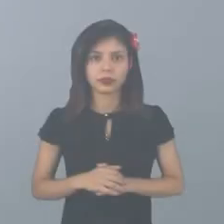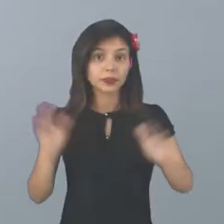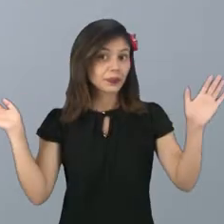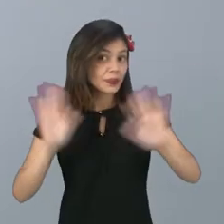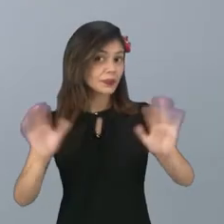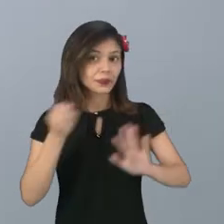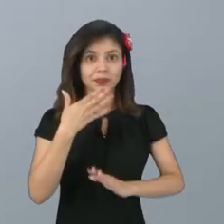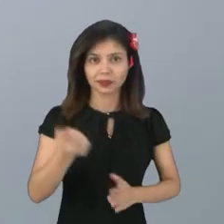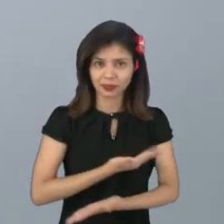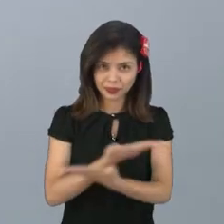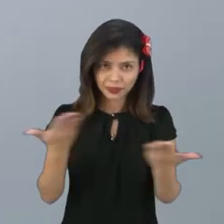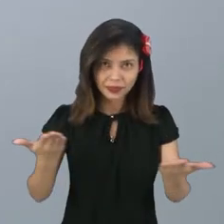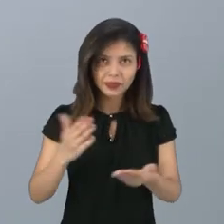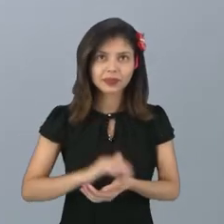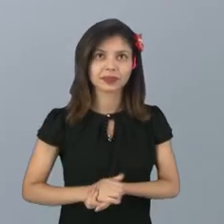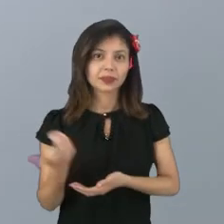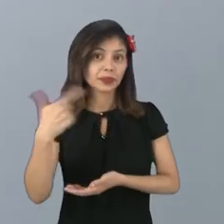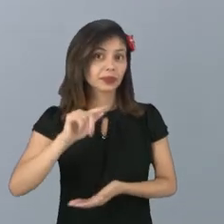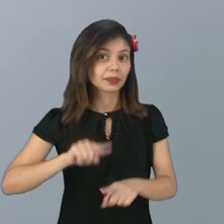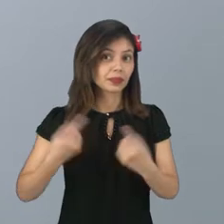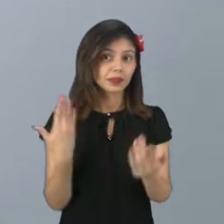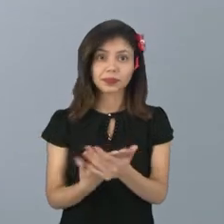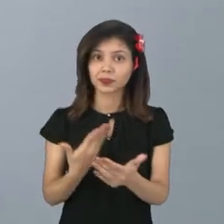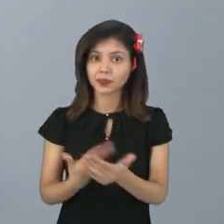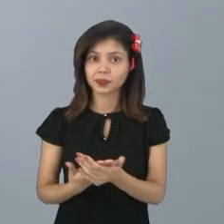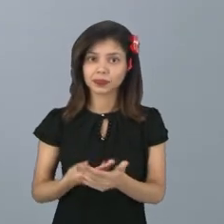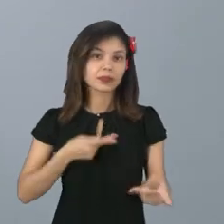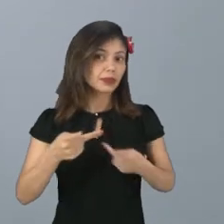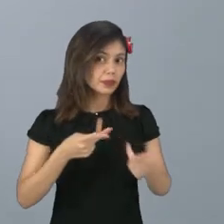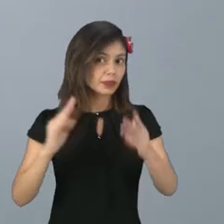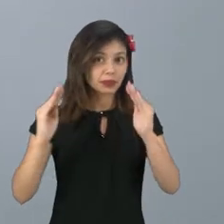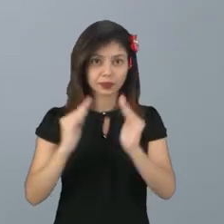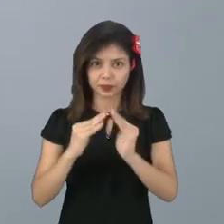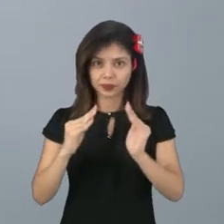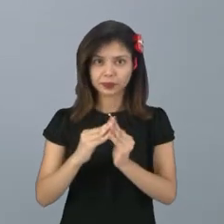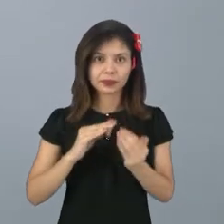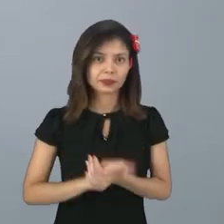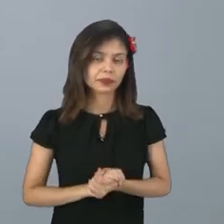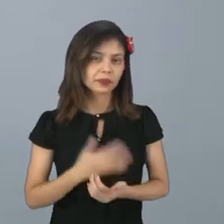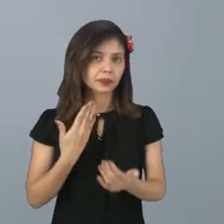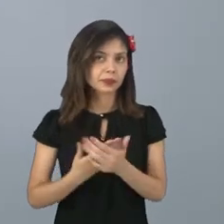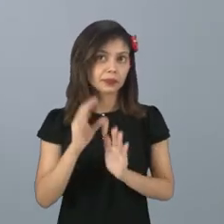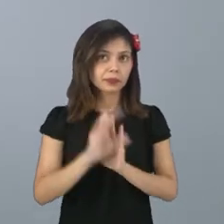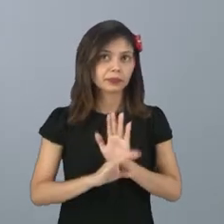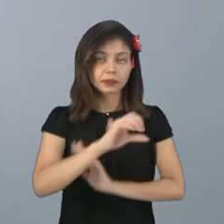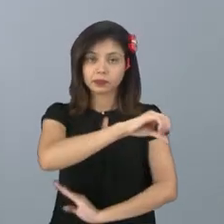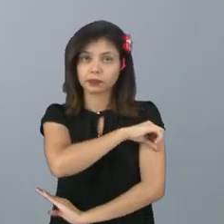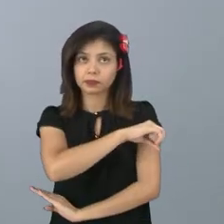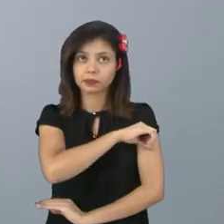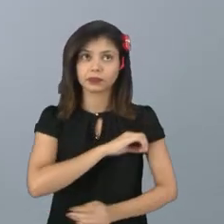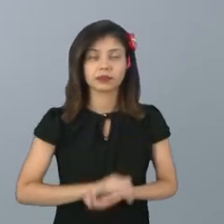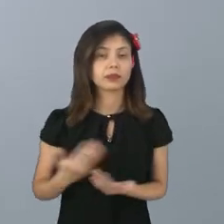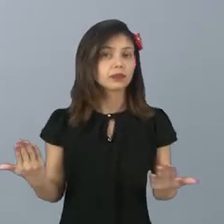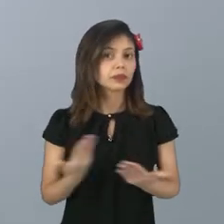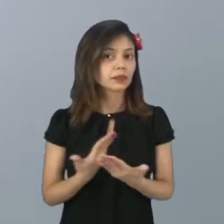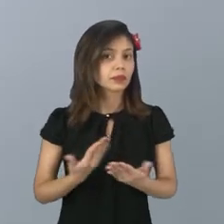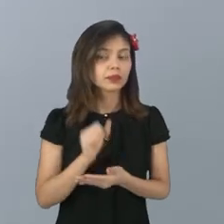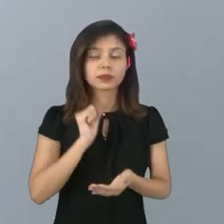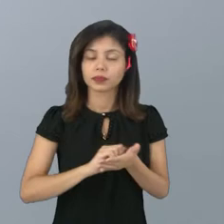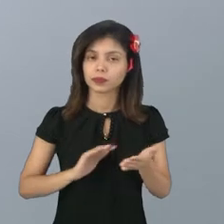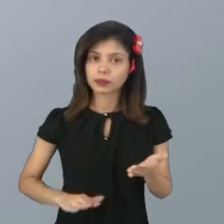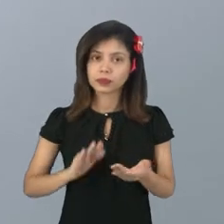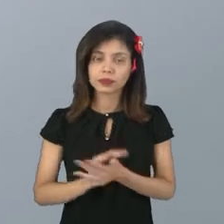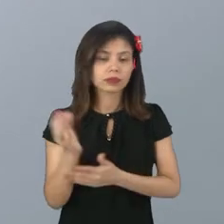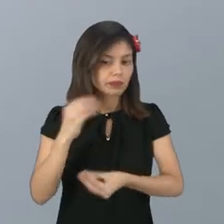o Olá tudo bem com você Vamos hoje para mais uma aula do projeto escola em casos na sala conteúdo para o nono ano hoje nós vamos fazer